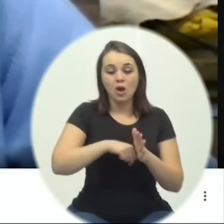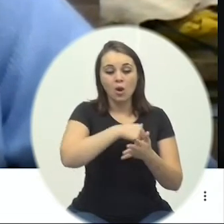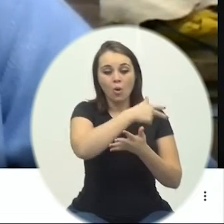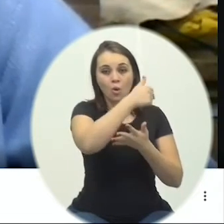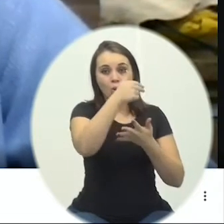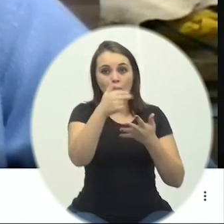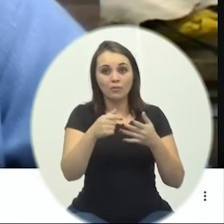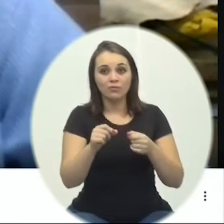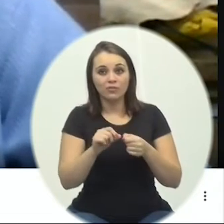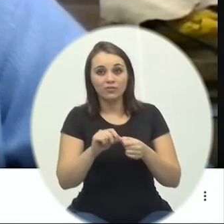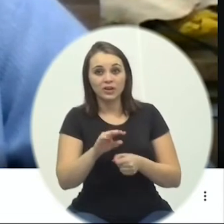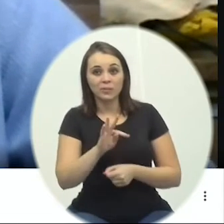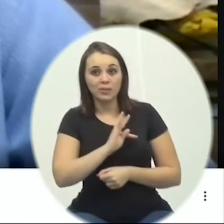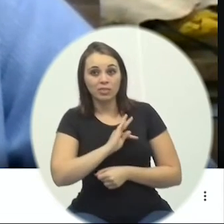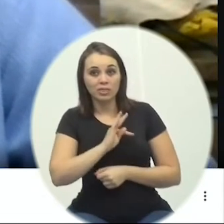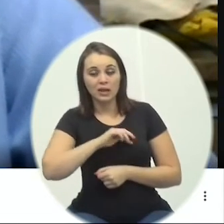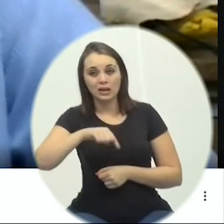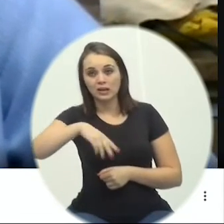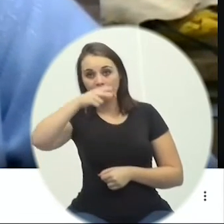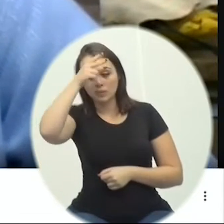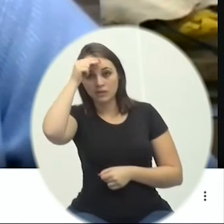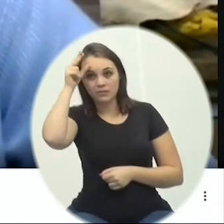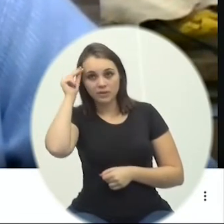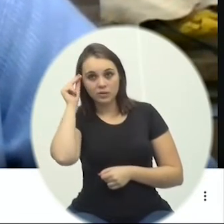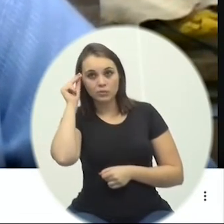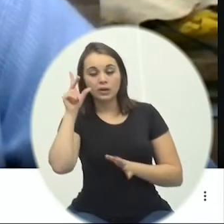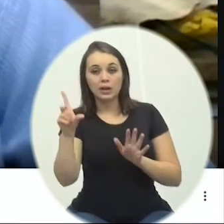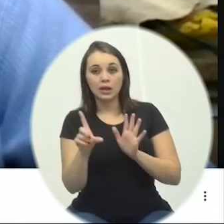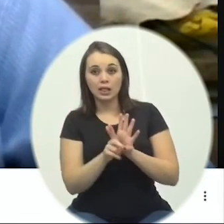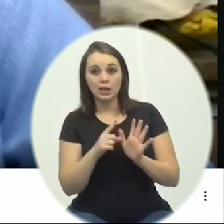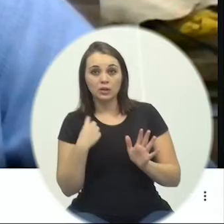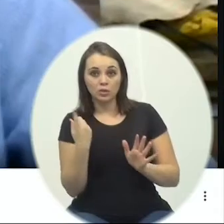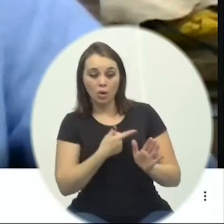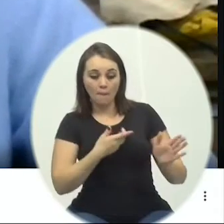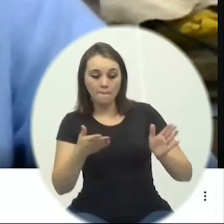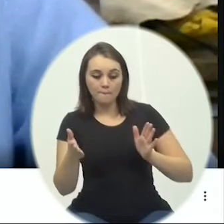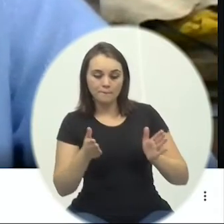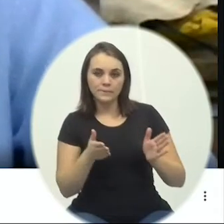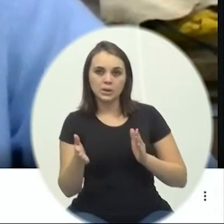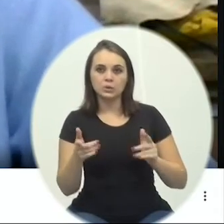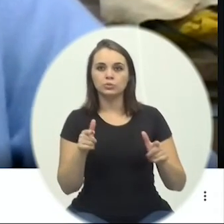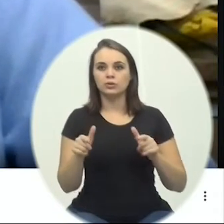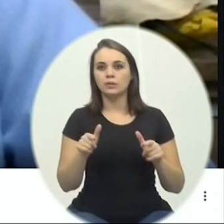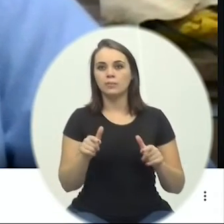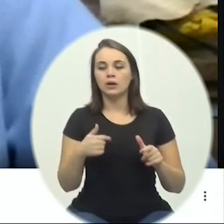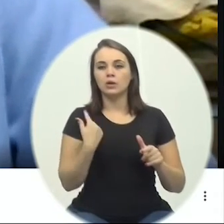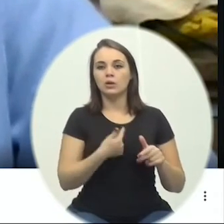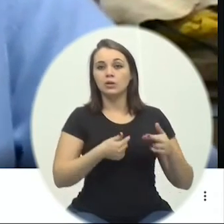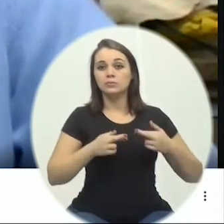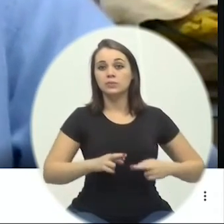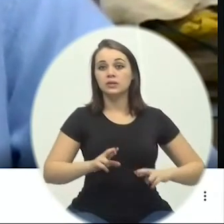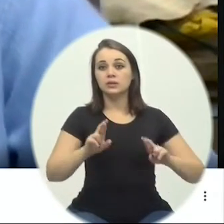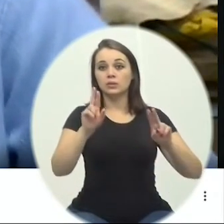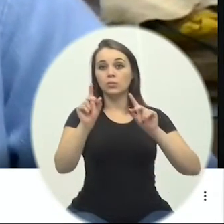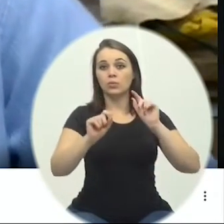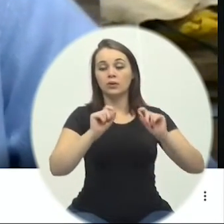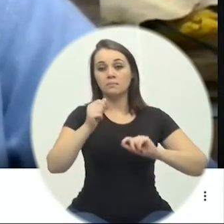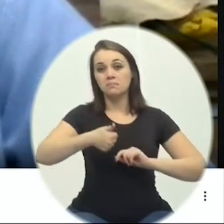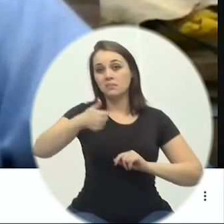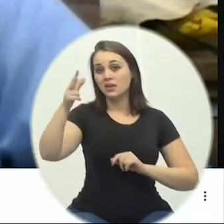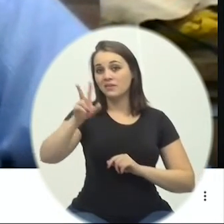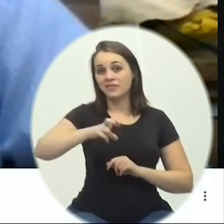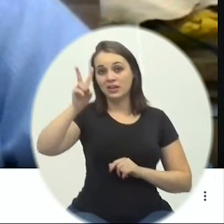setor técnico da prefeitura e as leis foram do nosso mandato, com a esperança de que pela primeira vez na história